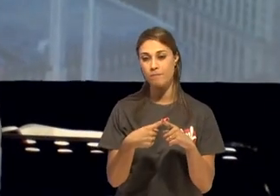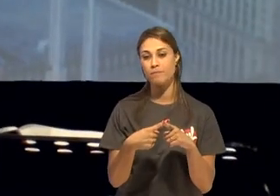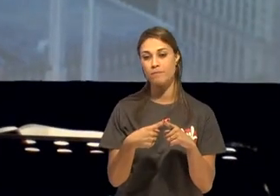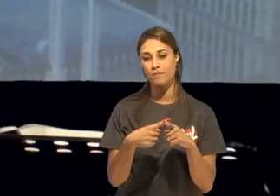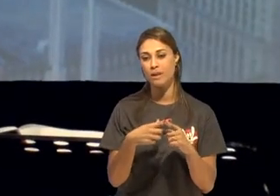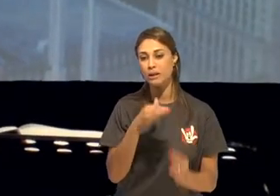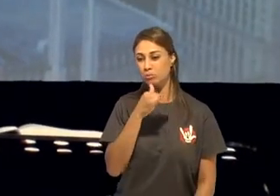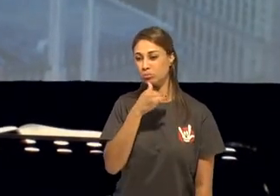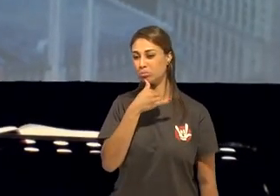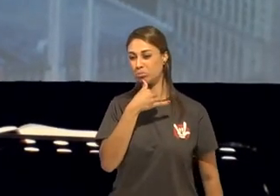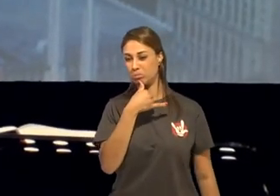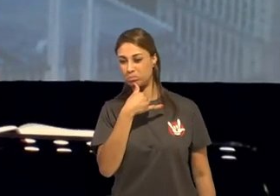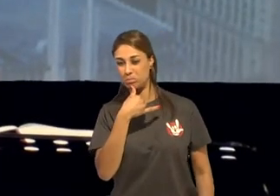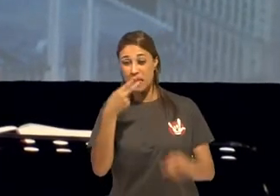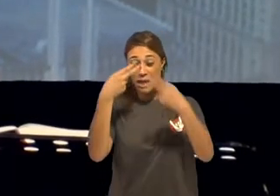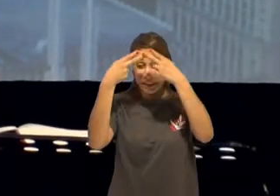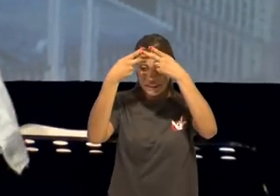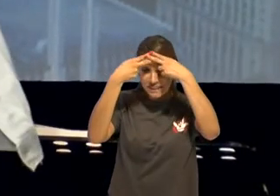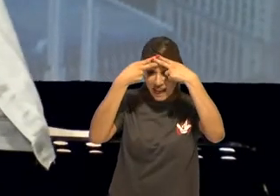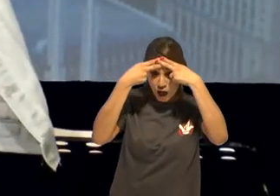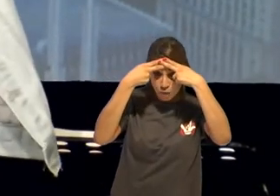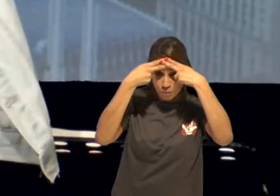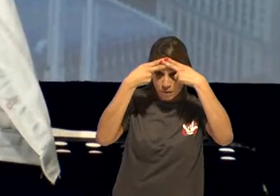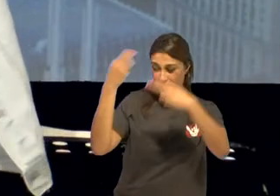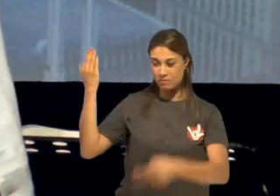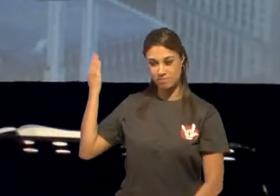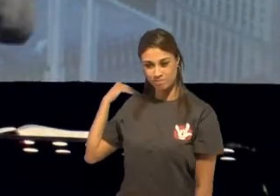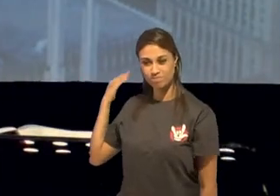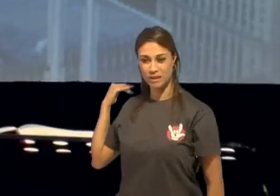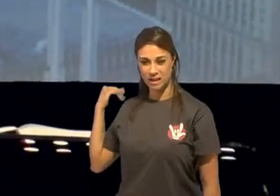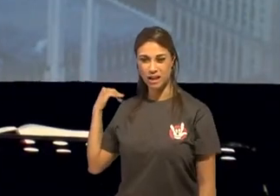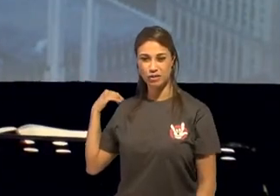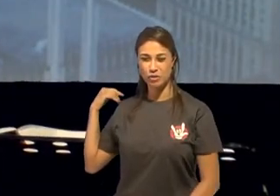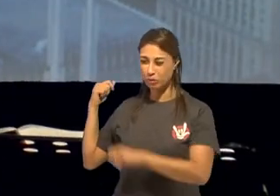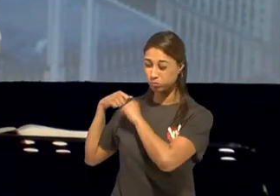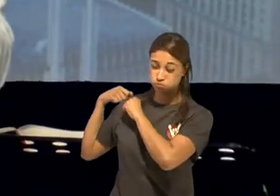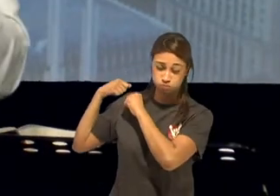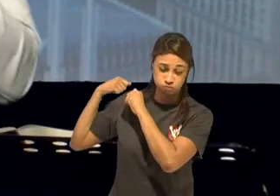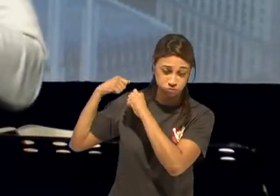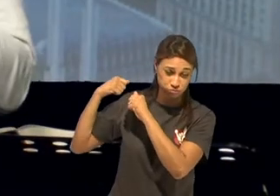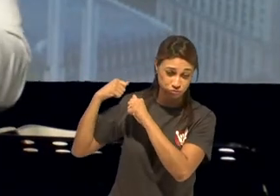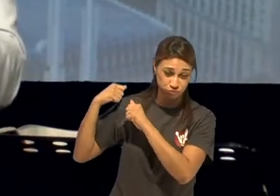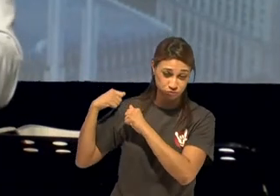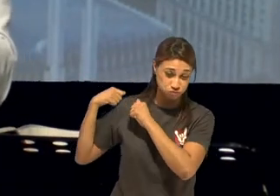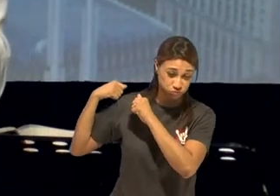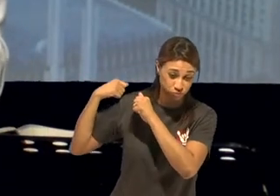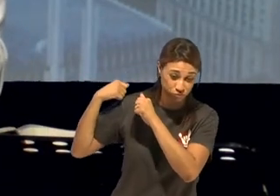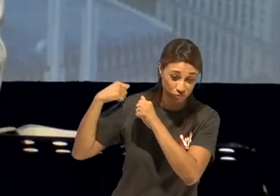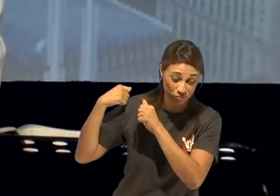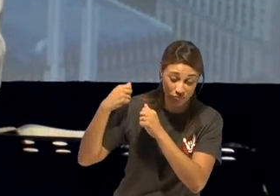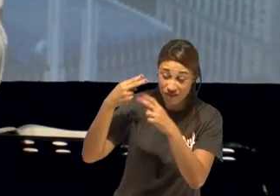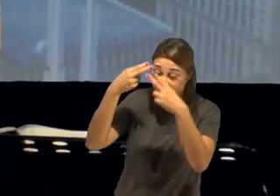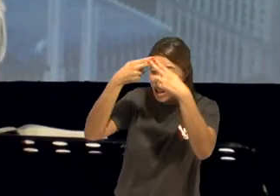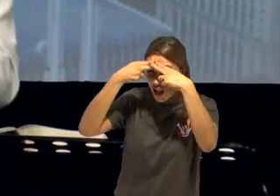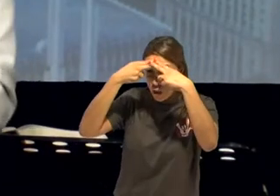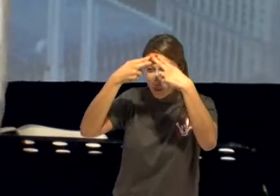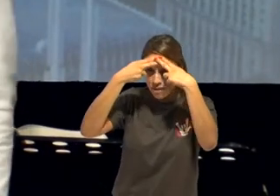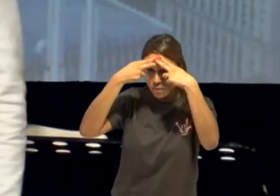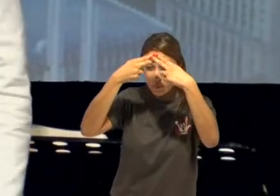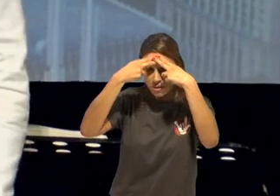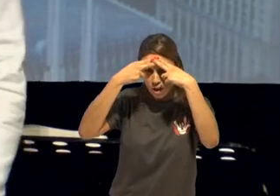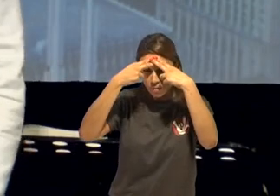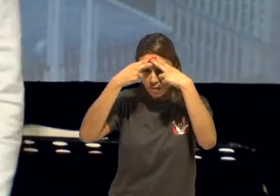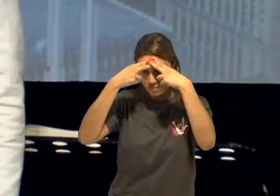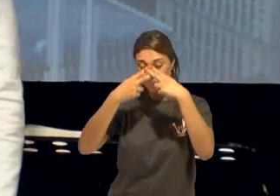atrás. Porque carregam cargas familiares lá atrás. E muitas vezes cargas que nem eles mesmos enxergam. E o Espírito